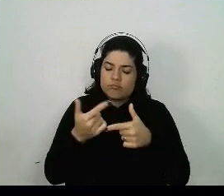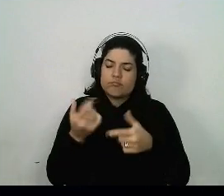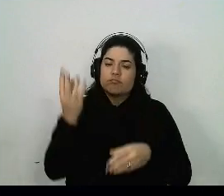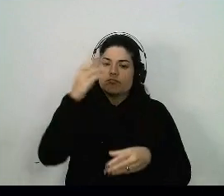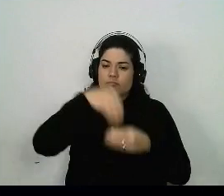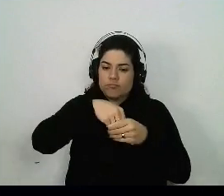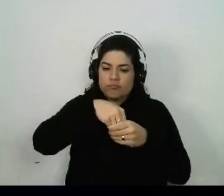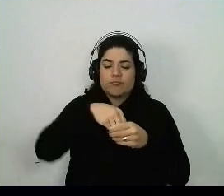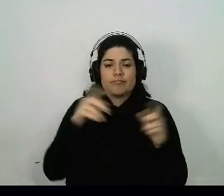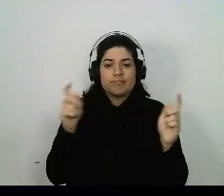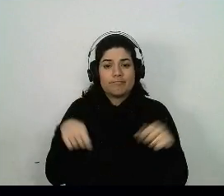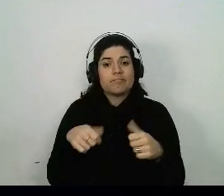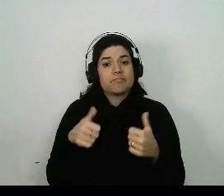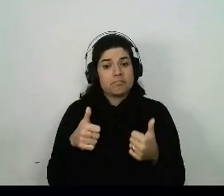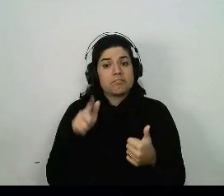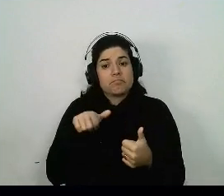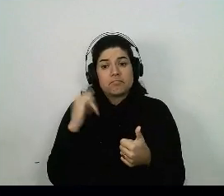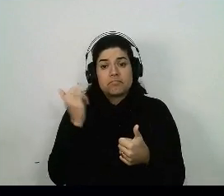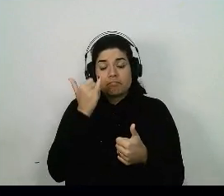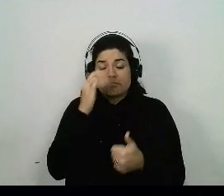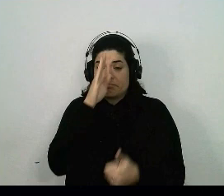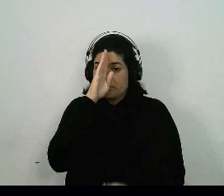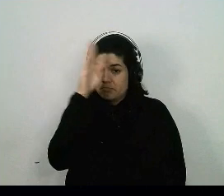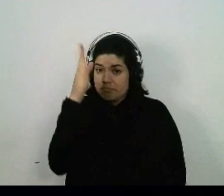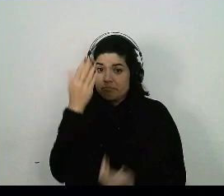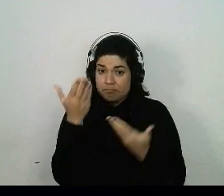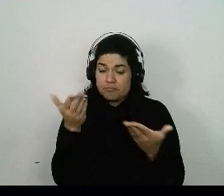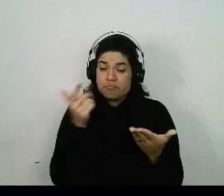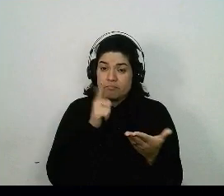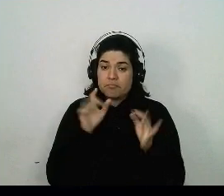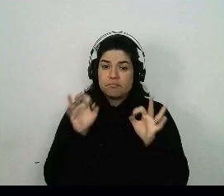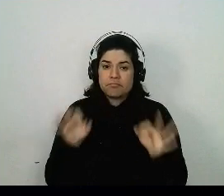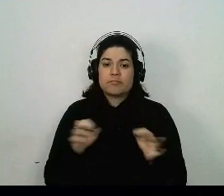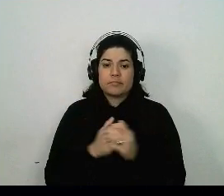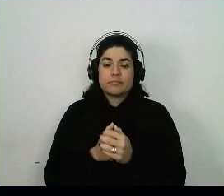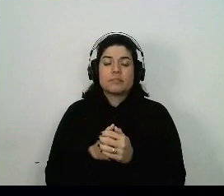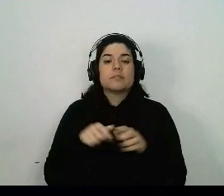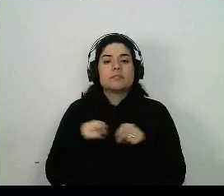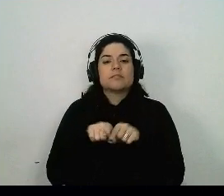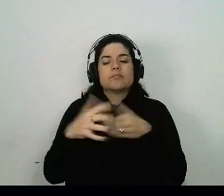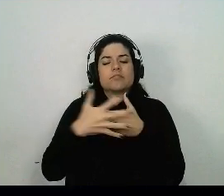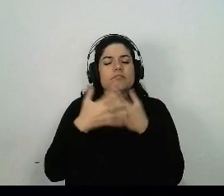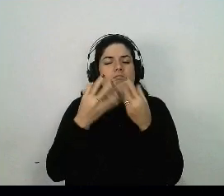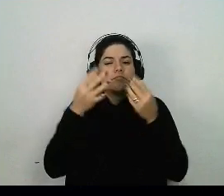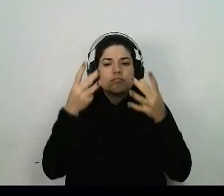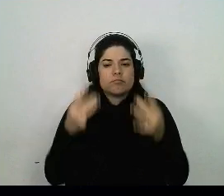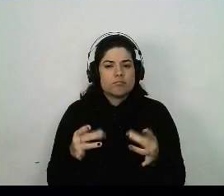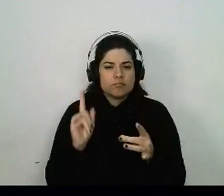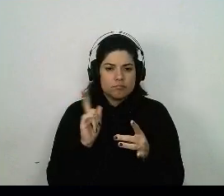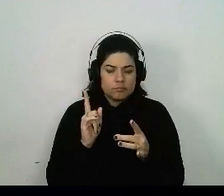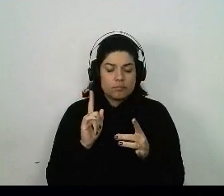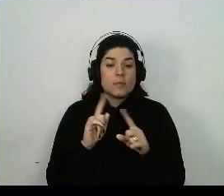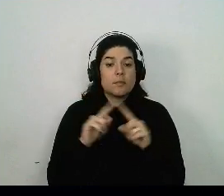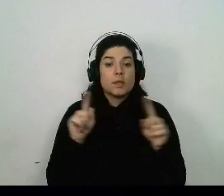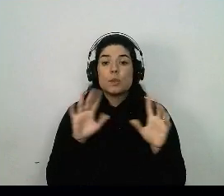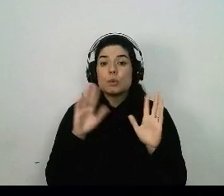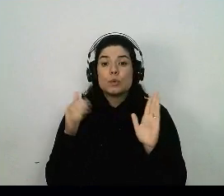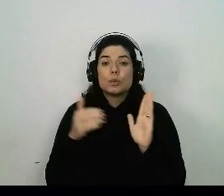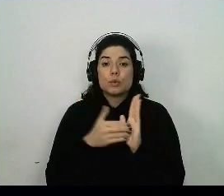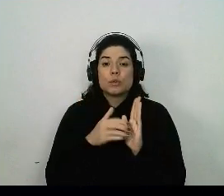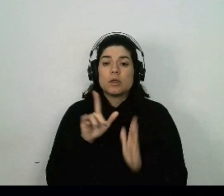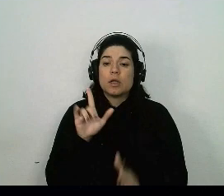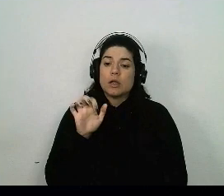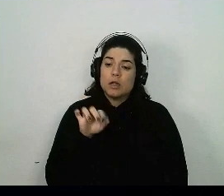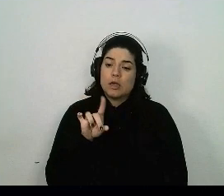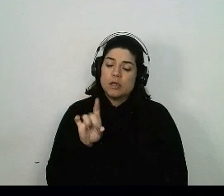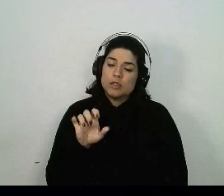sucesso de nuvem, e ele, aqui dentro do framework, não entrando em muitos detalhes, mas toda essa parte do landing zone, que a gente chama, ela